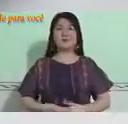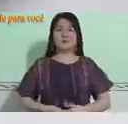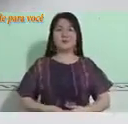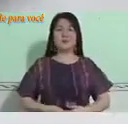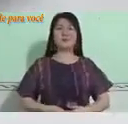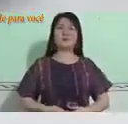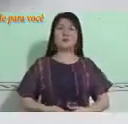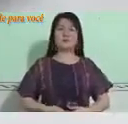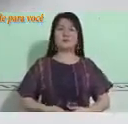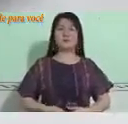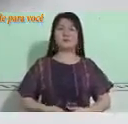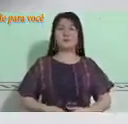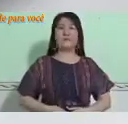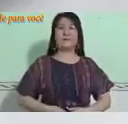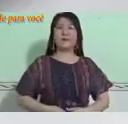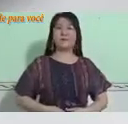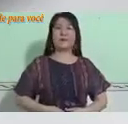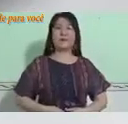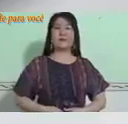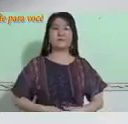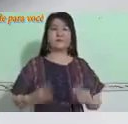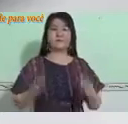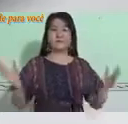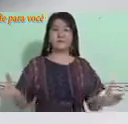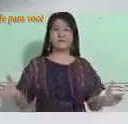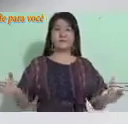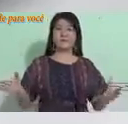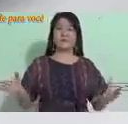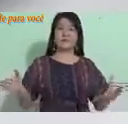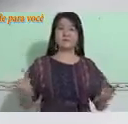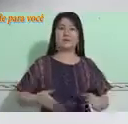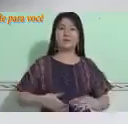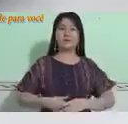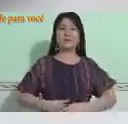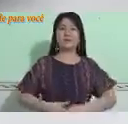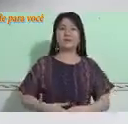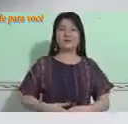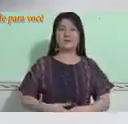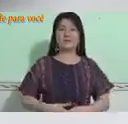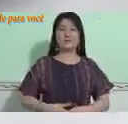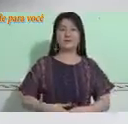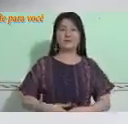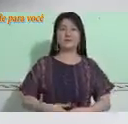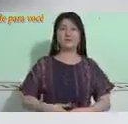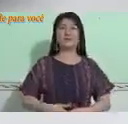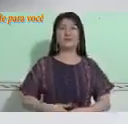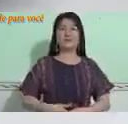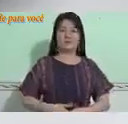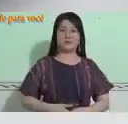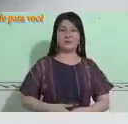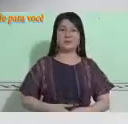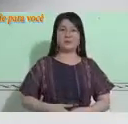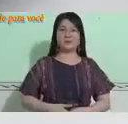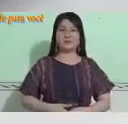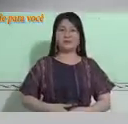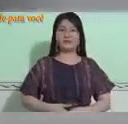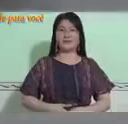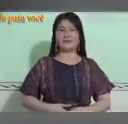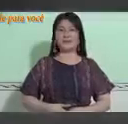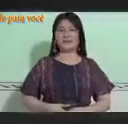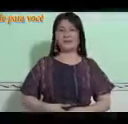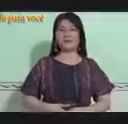O objetivo desta dieta é limpar o intestino, vírgula, evitando o acúmulo de fezes e resíduos da alimentação, vírgula,